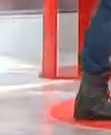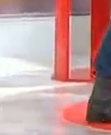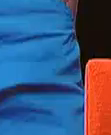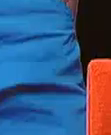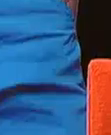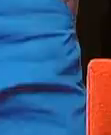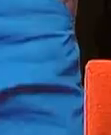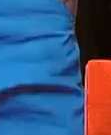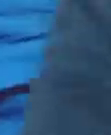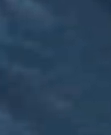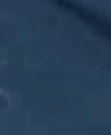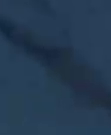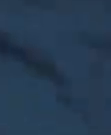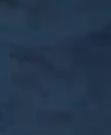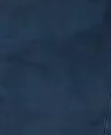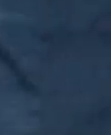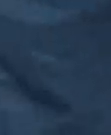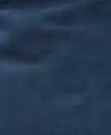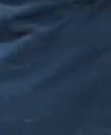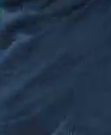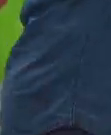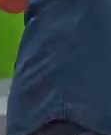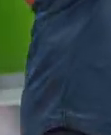Tens que ser mais meiguinha. Ah,